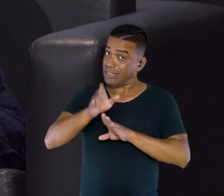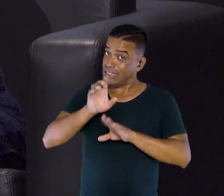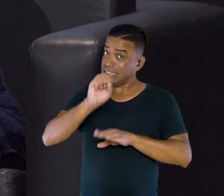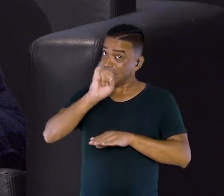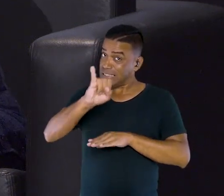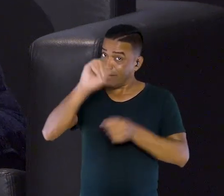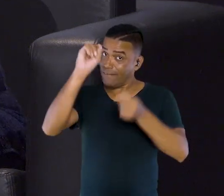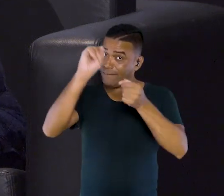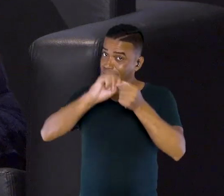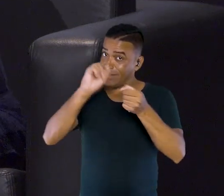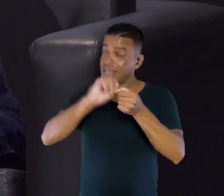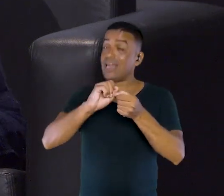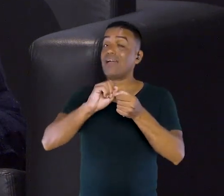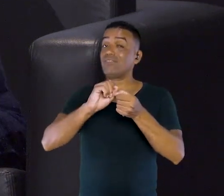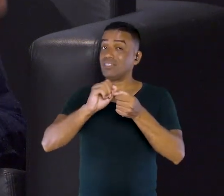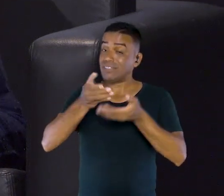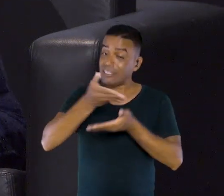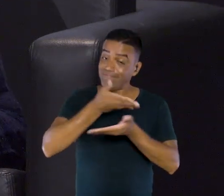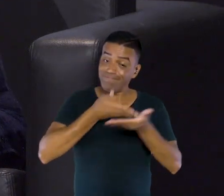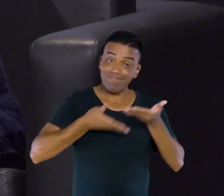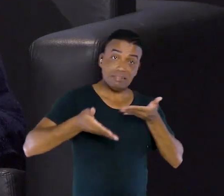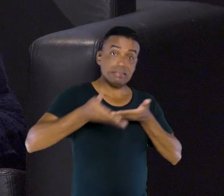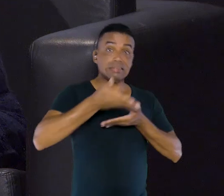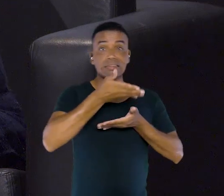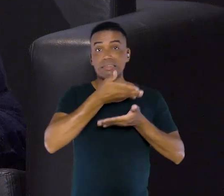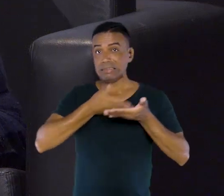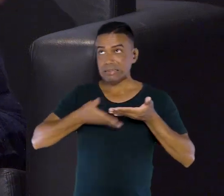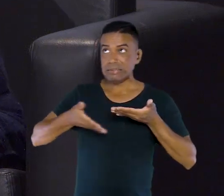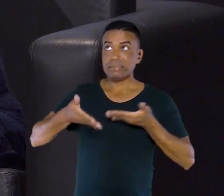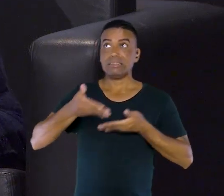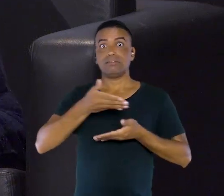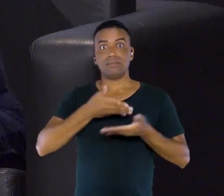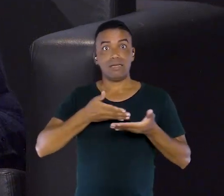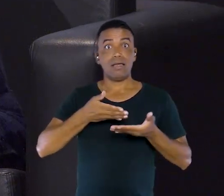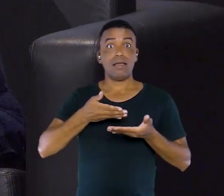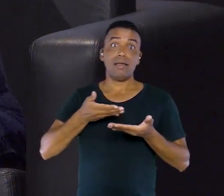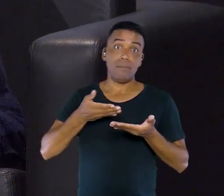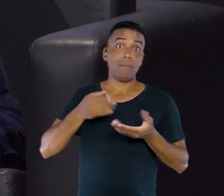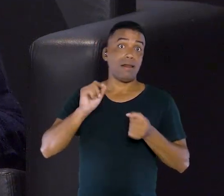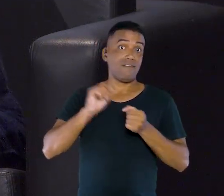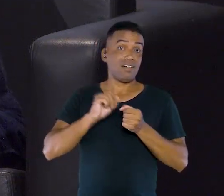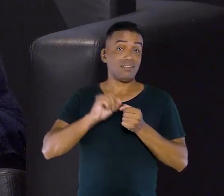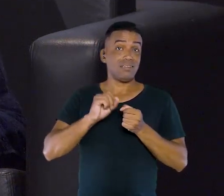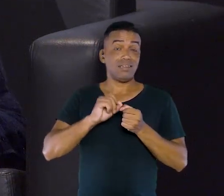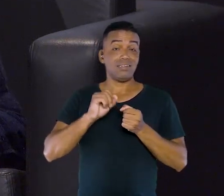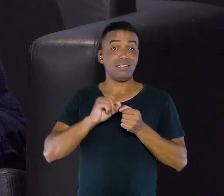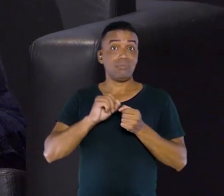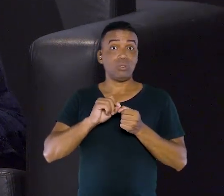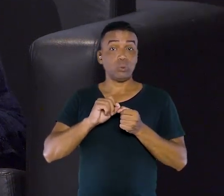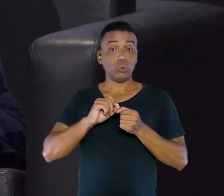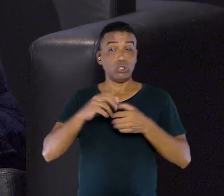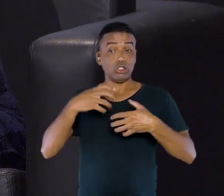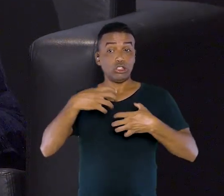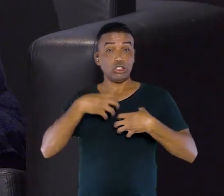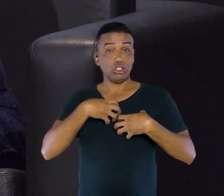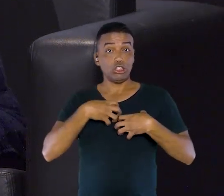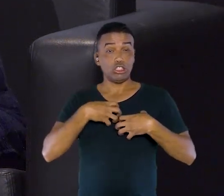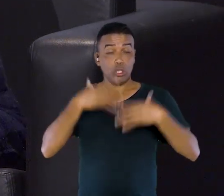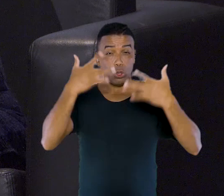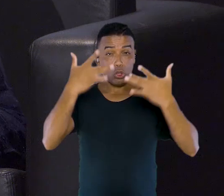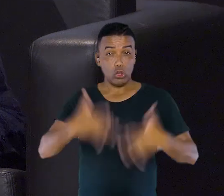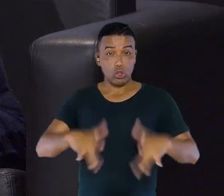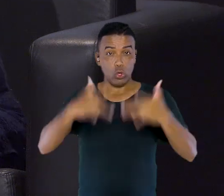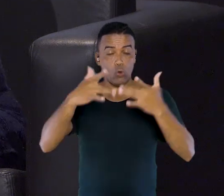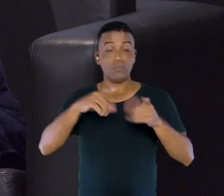fizer, o conhecedor vai ter que negociar para que você pare de sentir a dor, né?